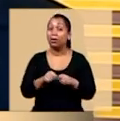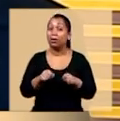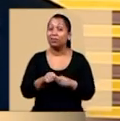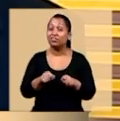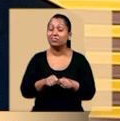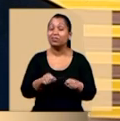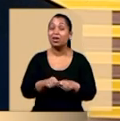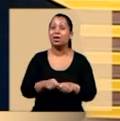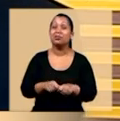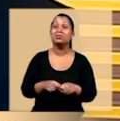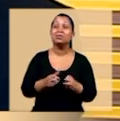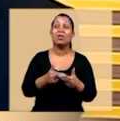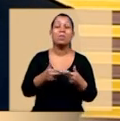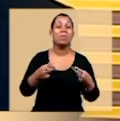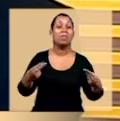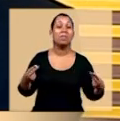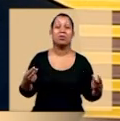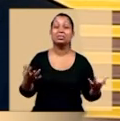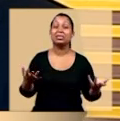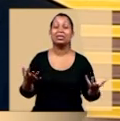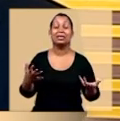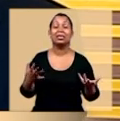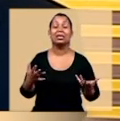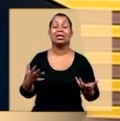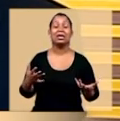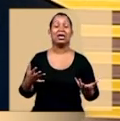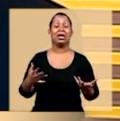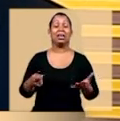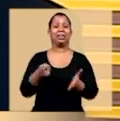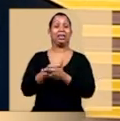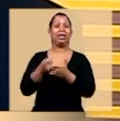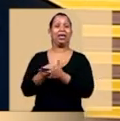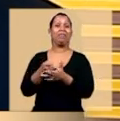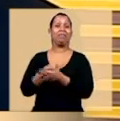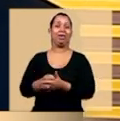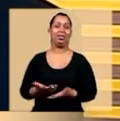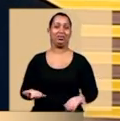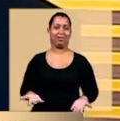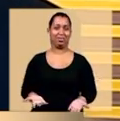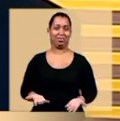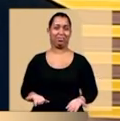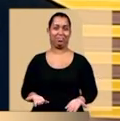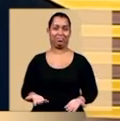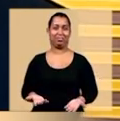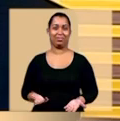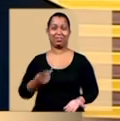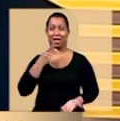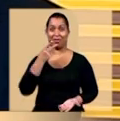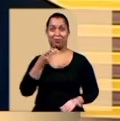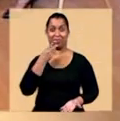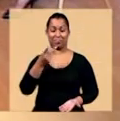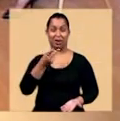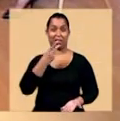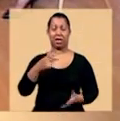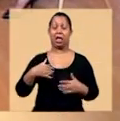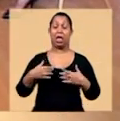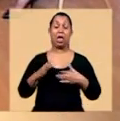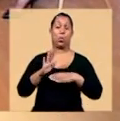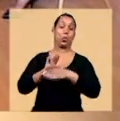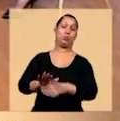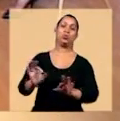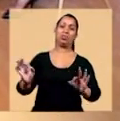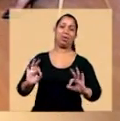para fazer uma função em defesa do próprio juízo. Quer dizer, é para a justiça. Contar o